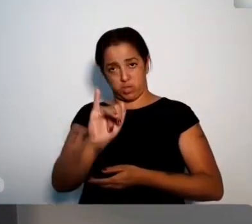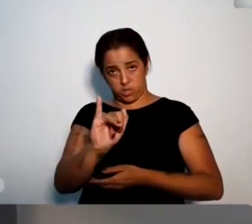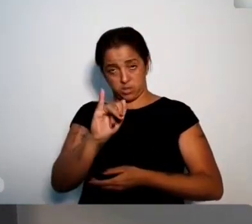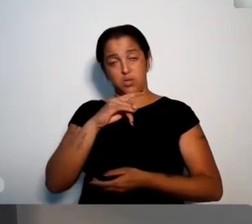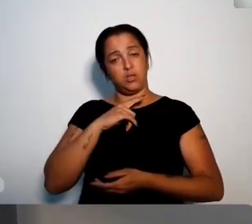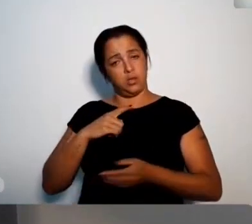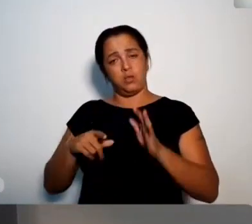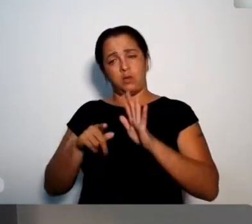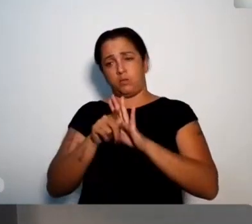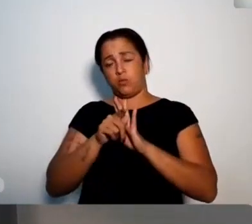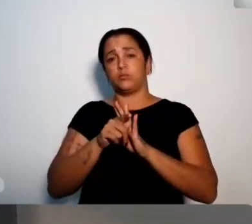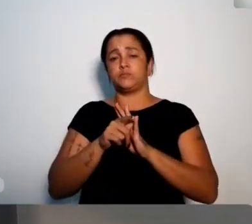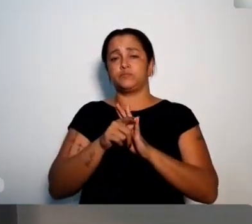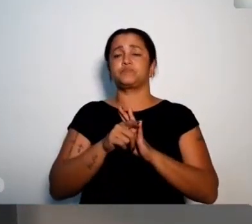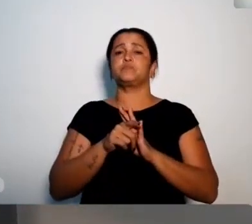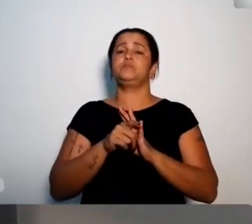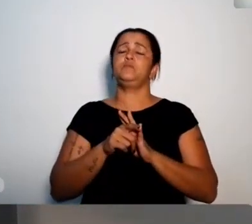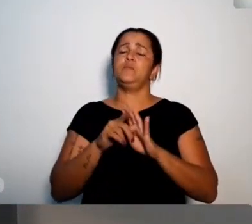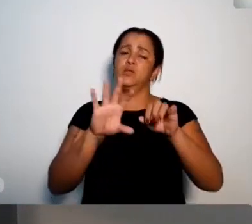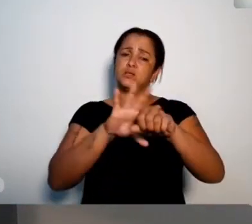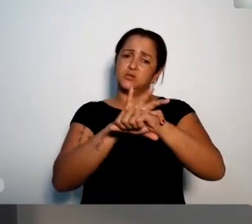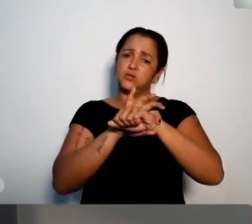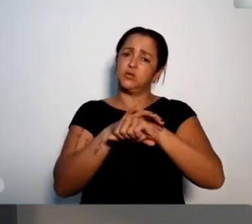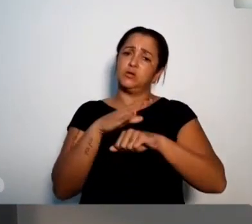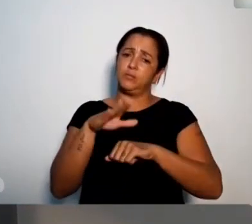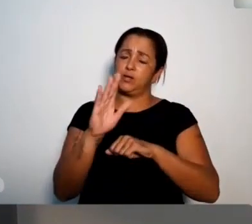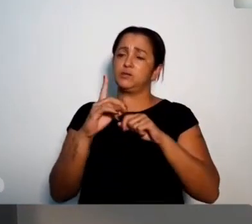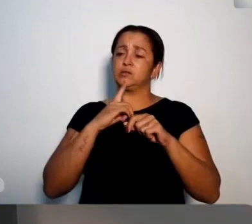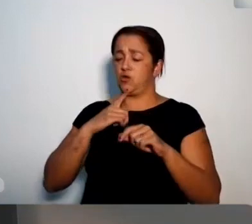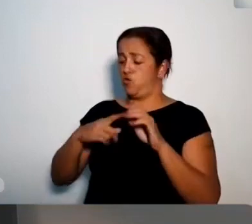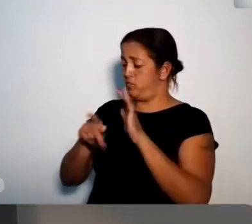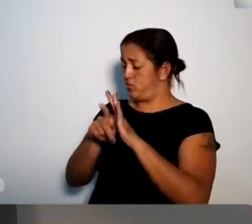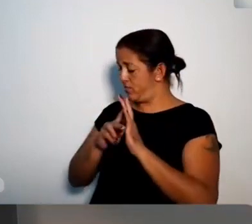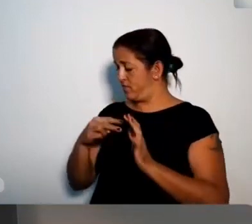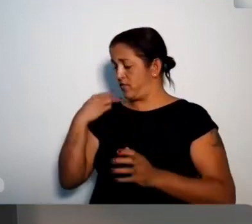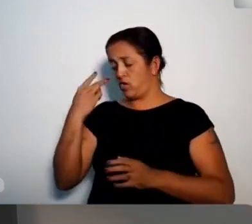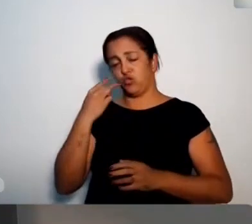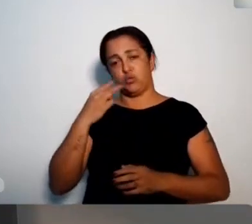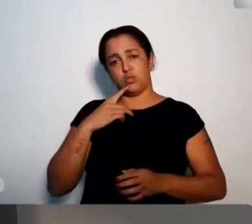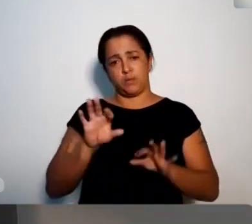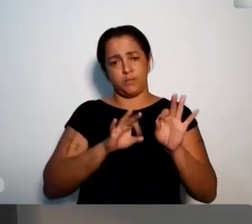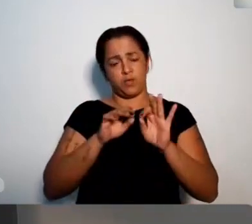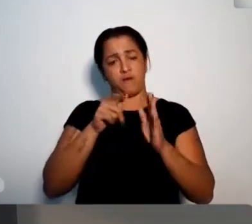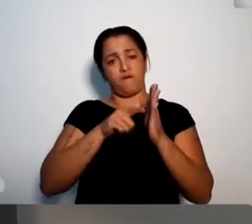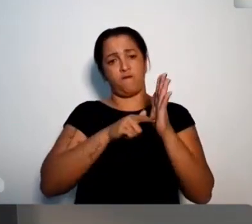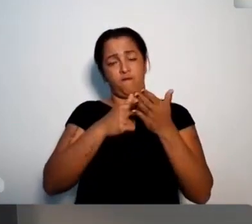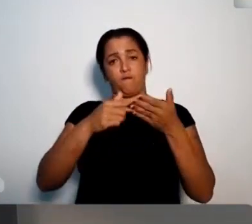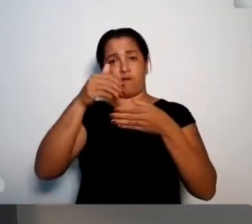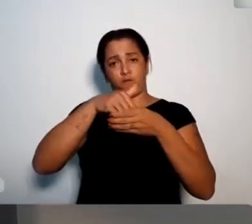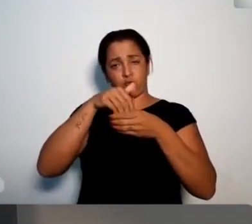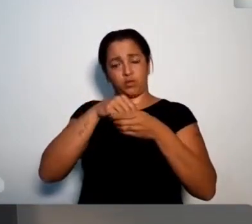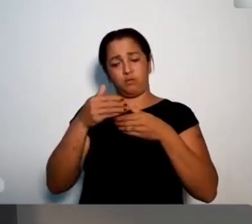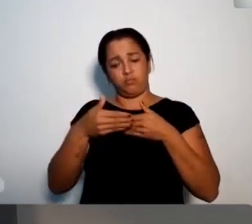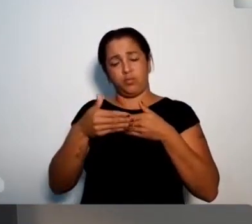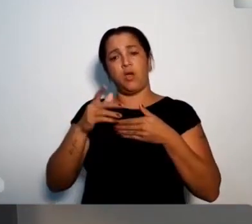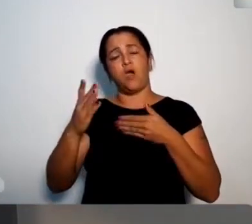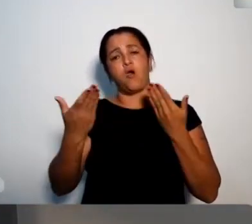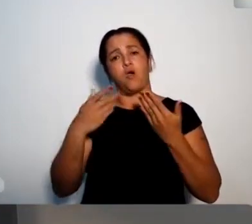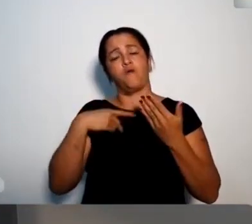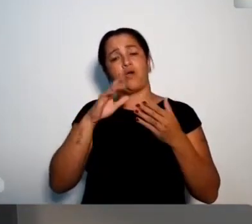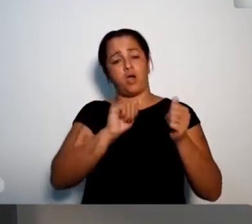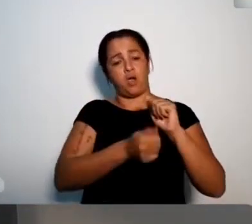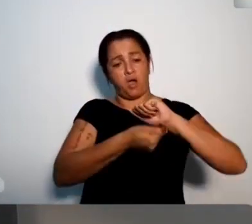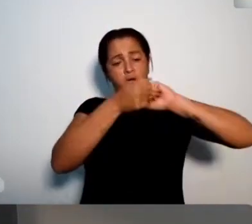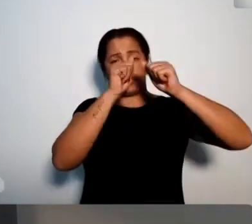para também dar um pouco mais de segurança para os senhores vereadores que vão votar o projeto em poucos instantes, é que nós só estamos fazendo uma adequação à